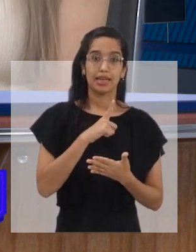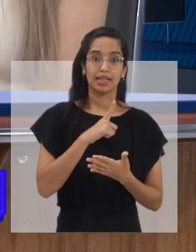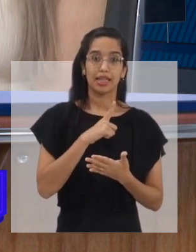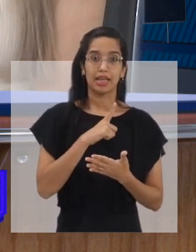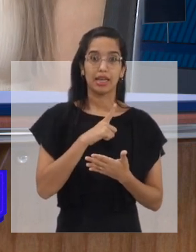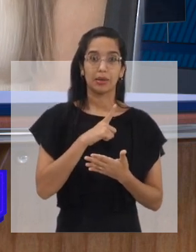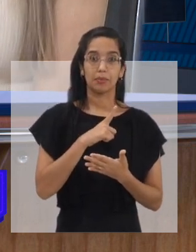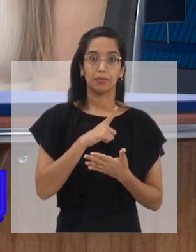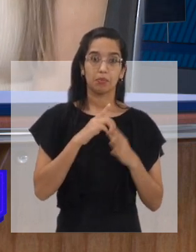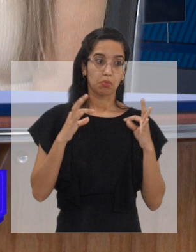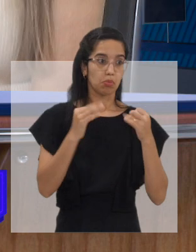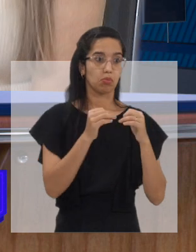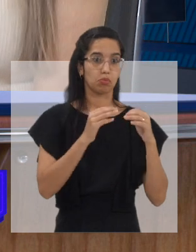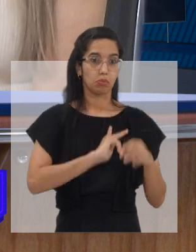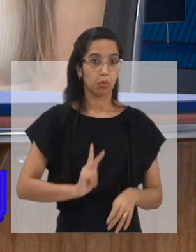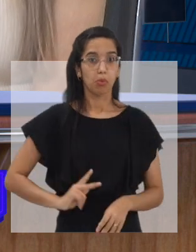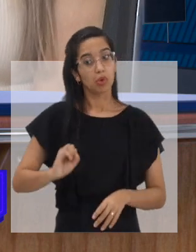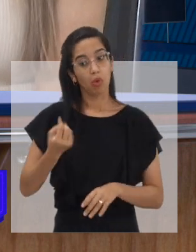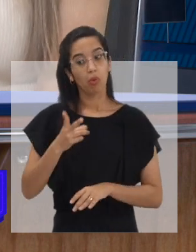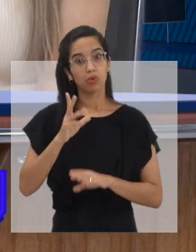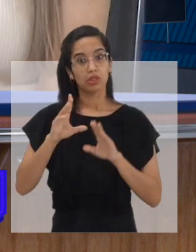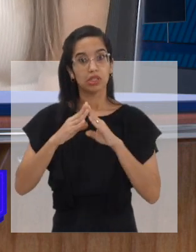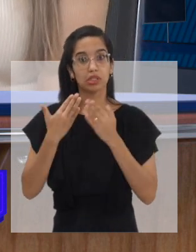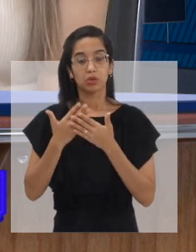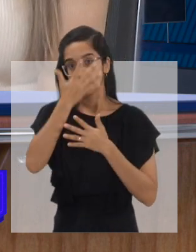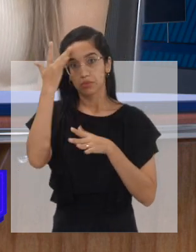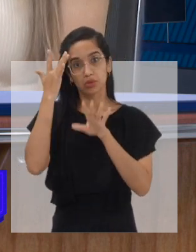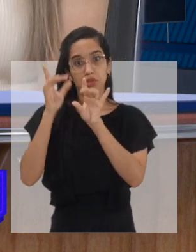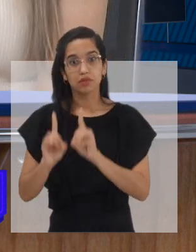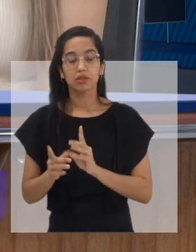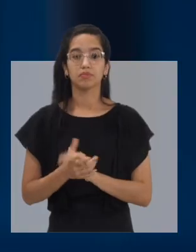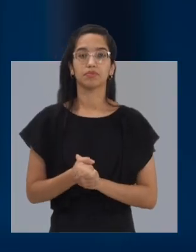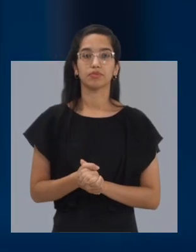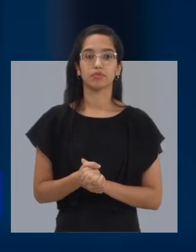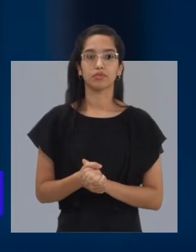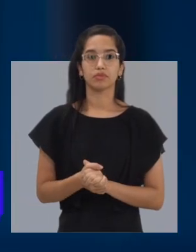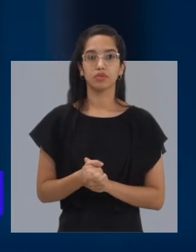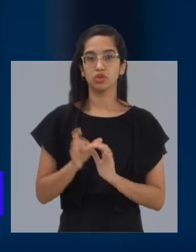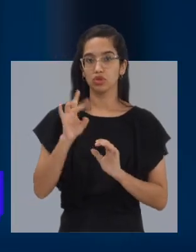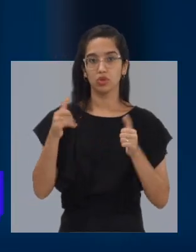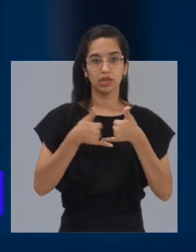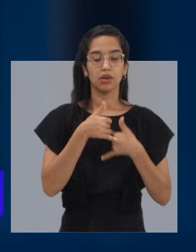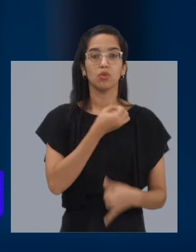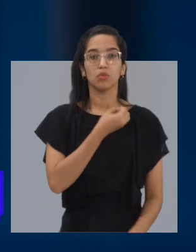Hein? Basta ligar para nós no telefone